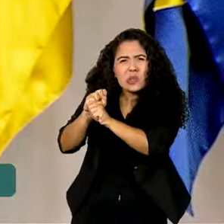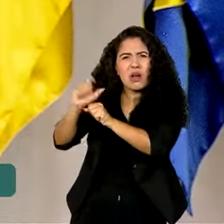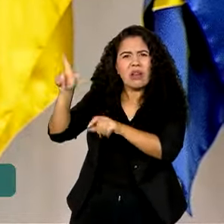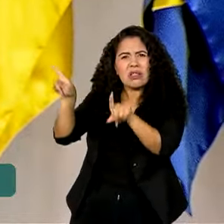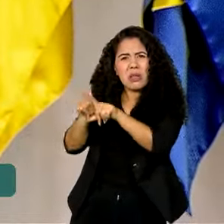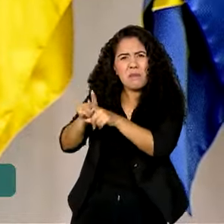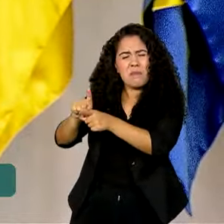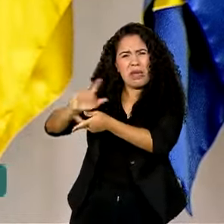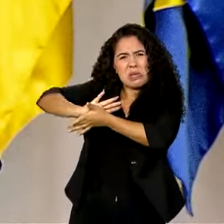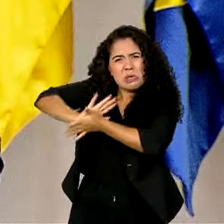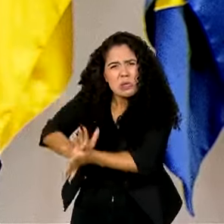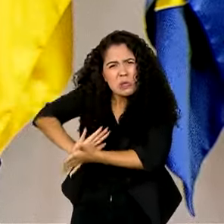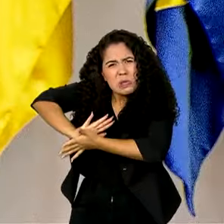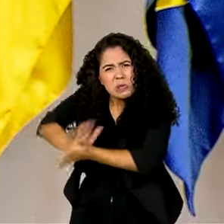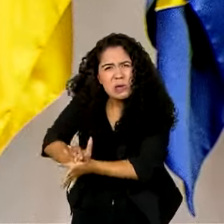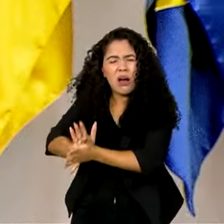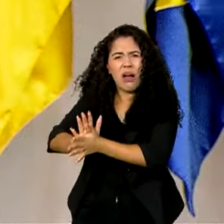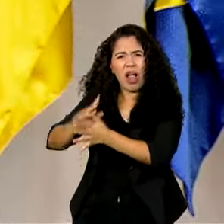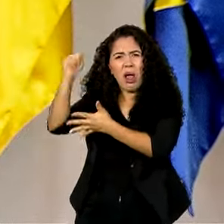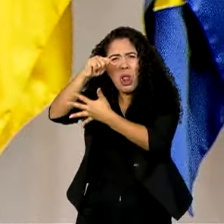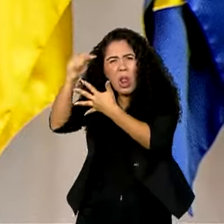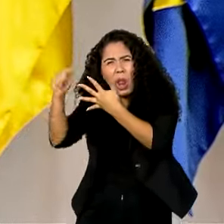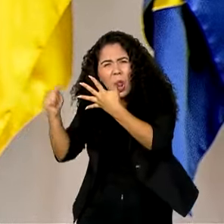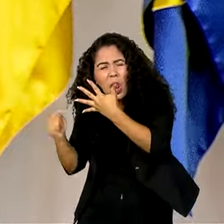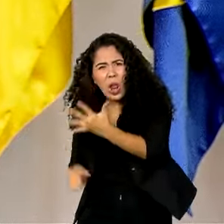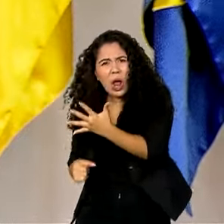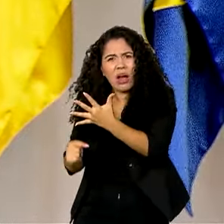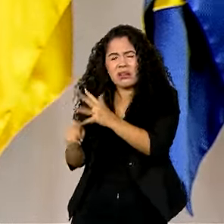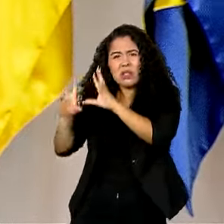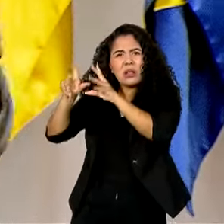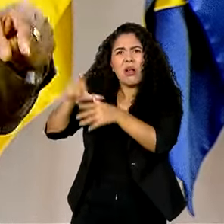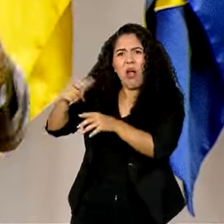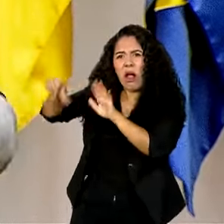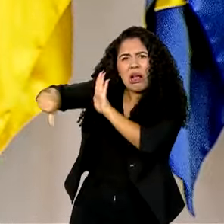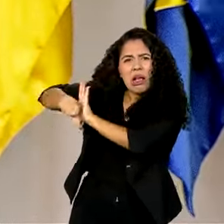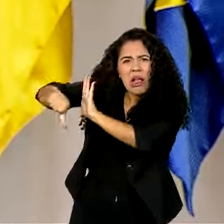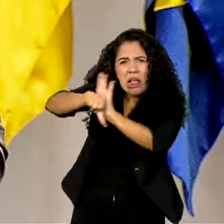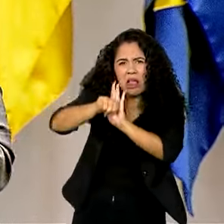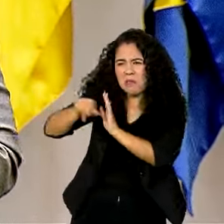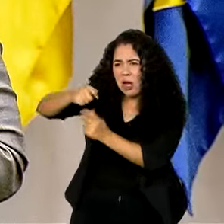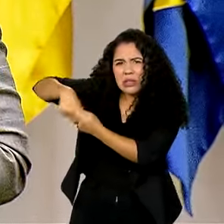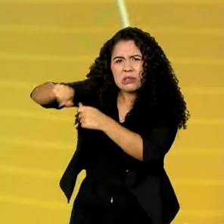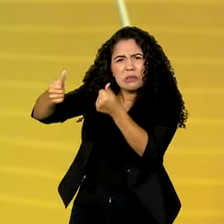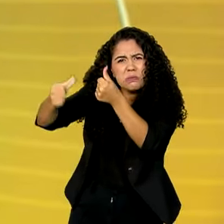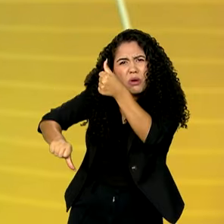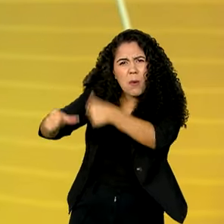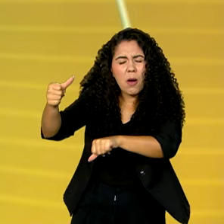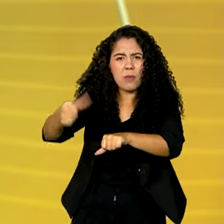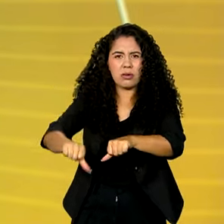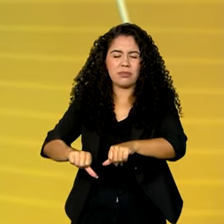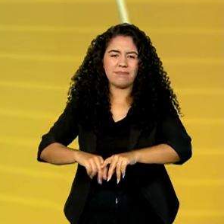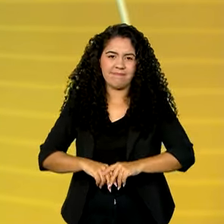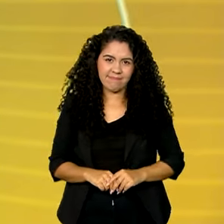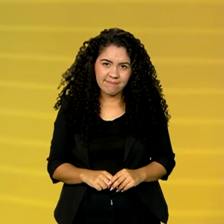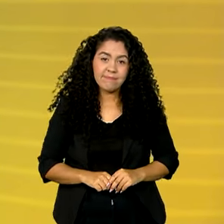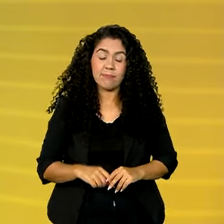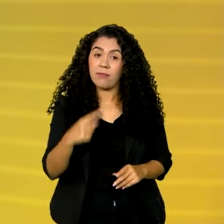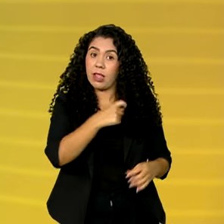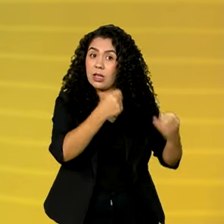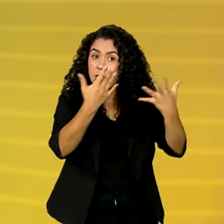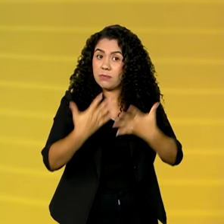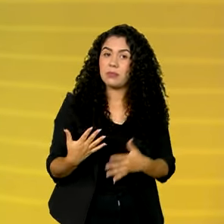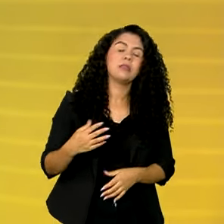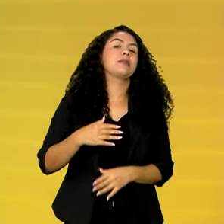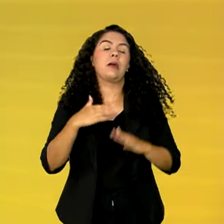da tortura, buscou deixar no escuro quando encerrou de forma criminosa os trabalhos dessa comissão. A ministra da